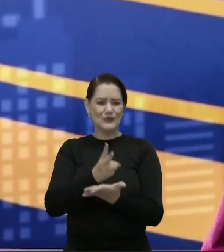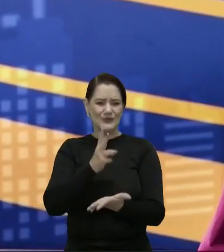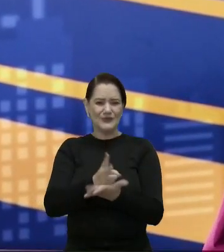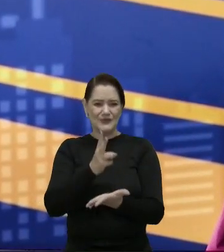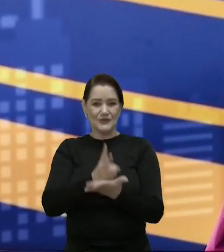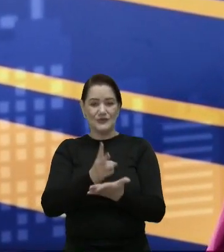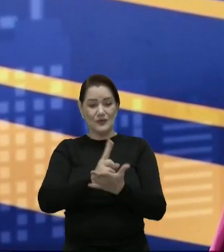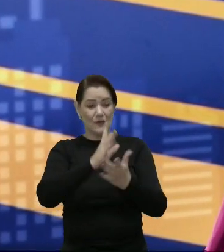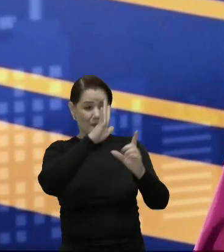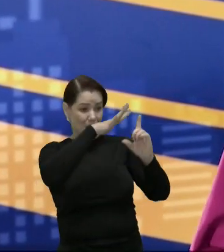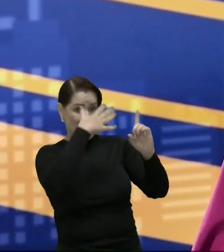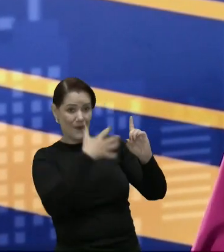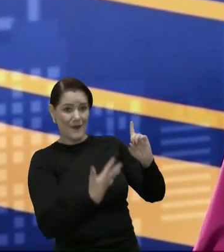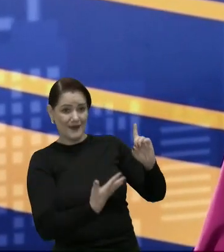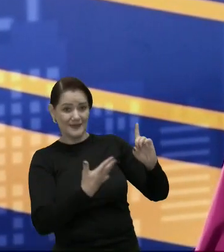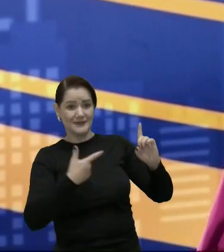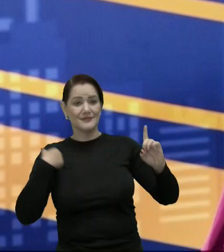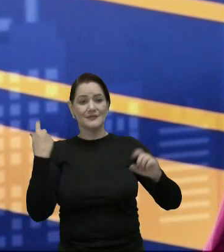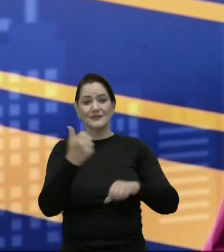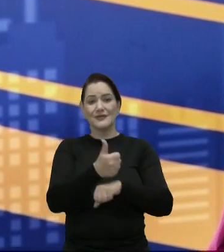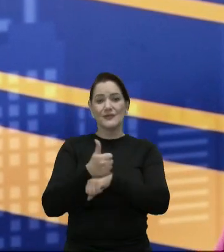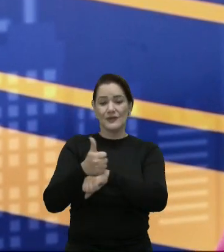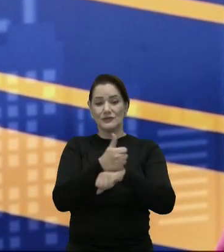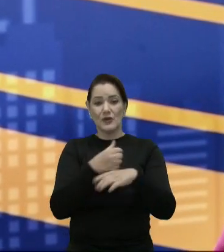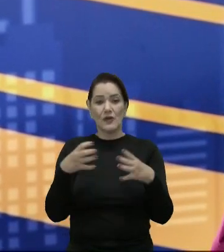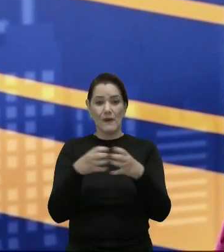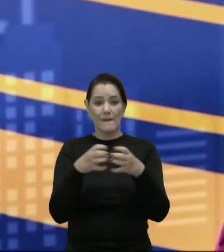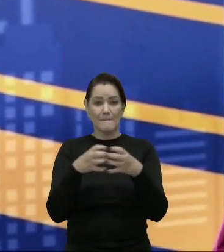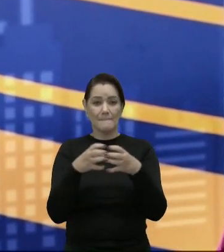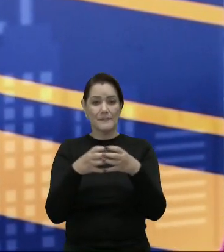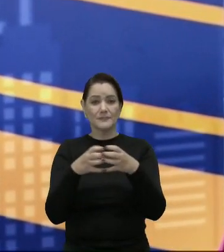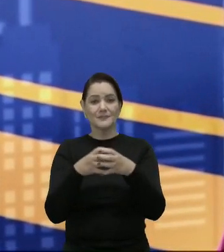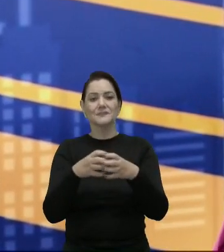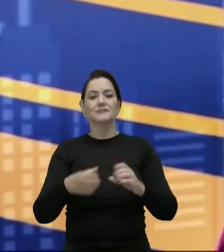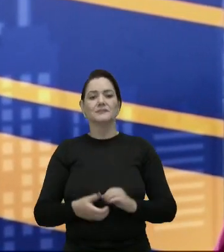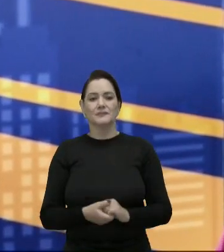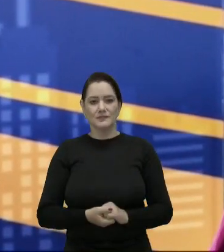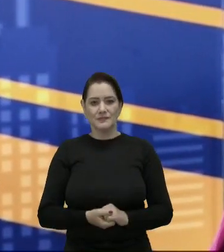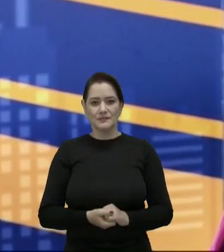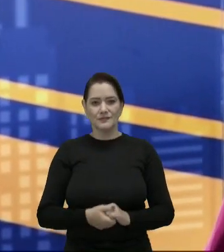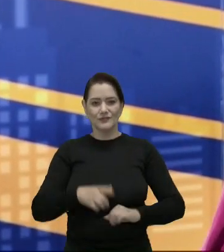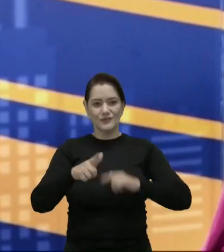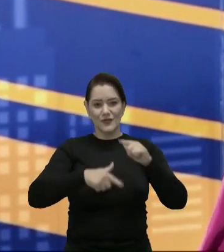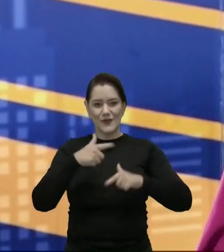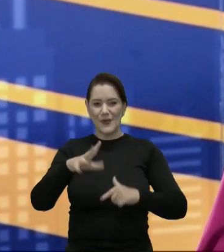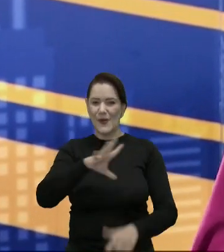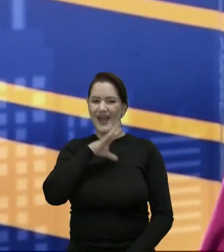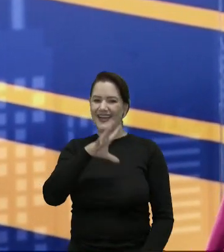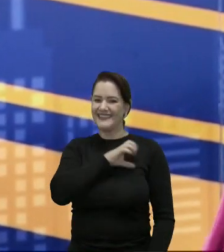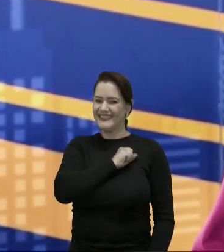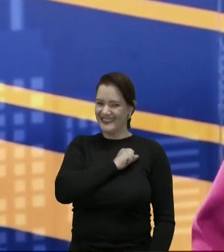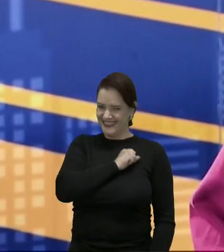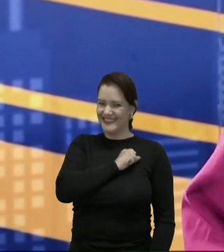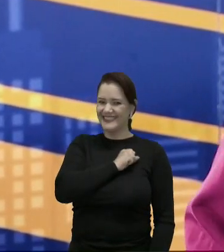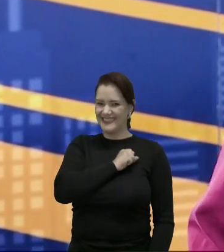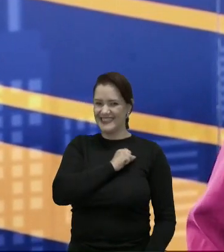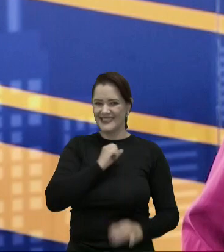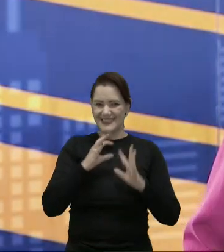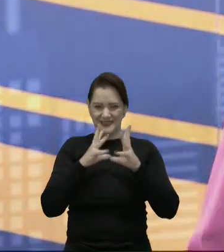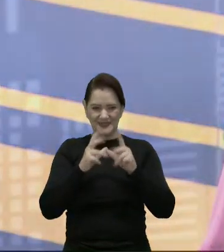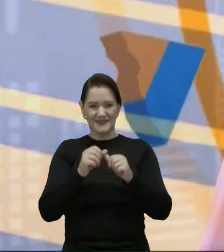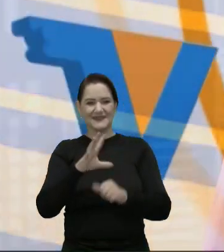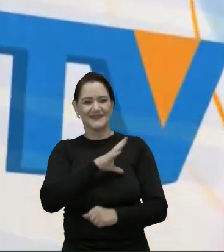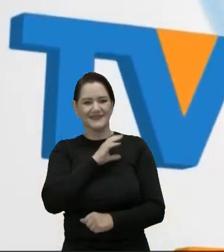Vamos honrar a nossa equipe, vamos honrar a nossa profissão. Vamos fazermos com amor tudo que vamos